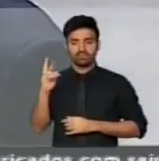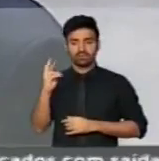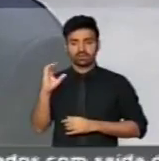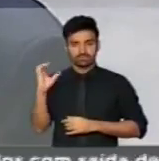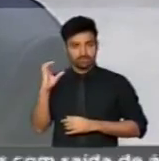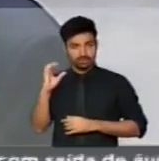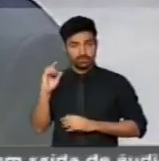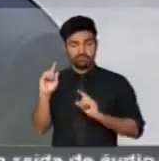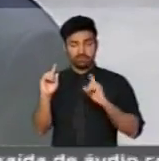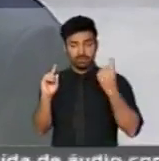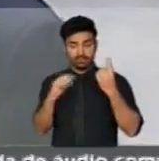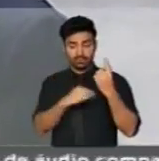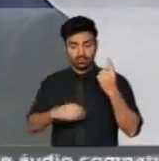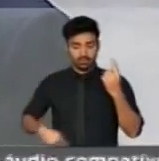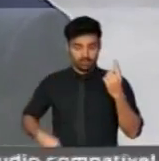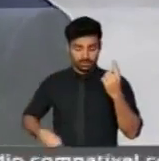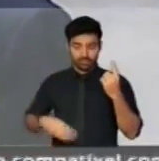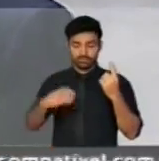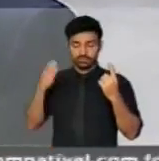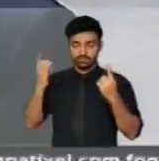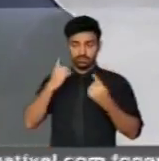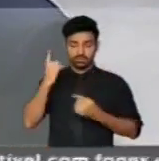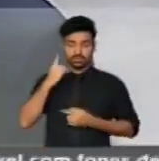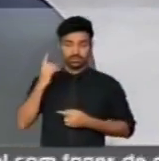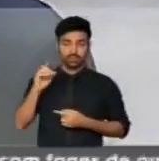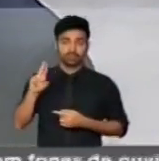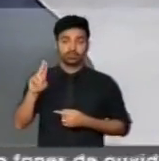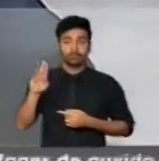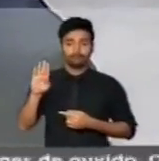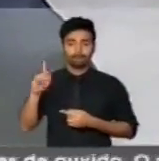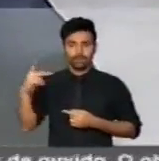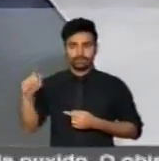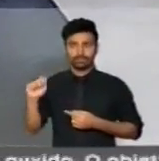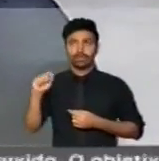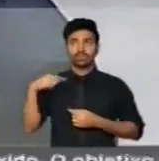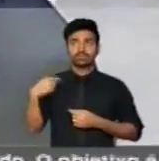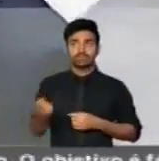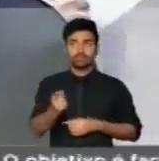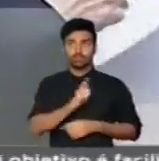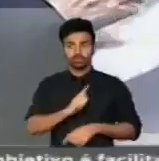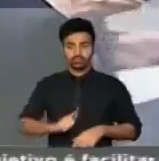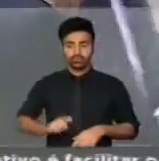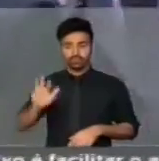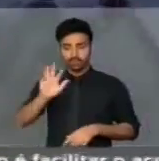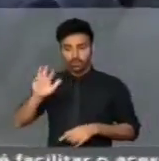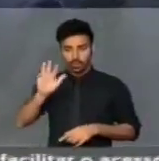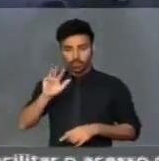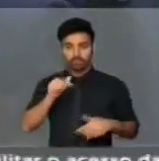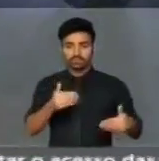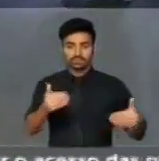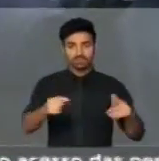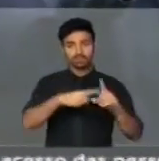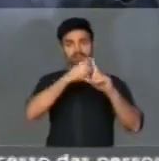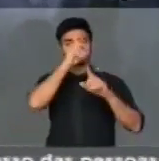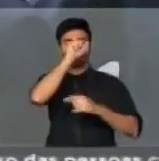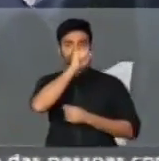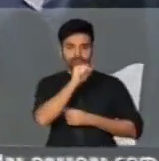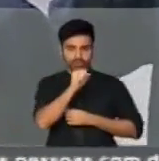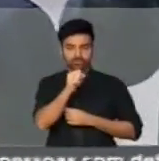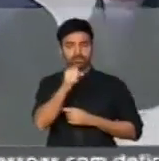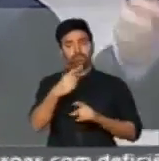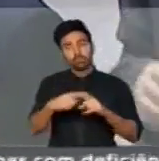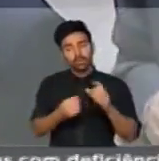nosso colega deputado Raul Jungmann. No governo Lula, esse ministério se fortaleceu, criando inclusive mais